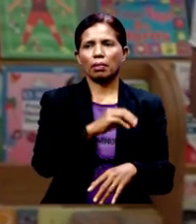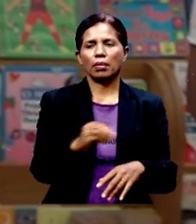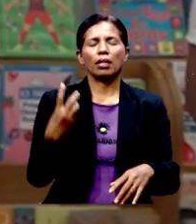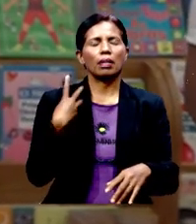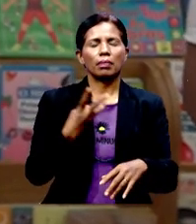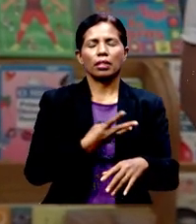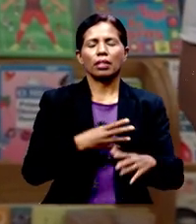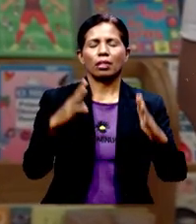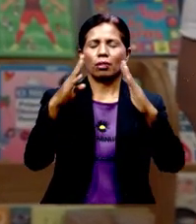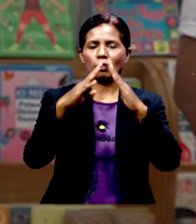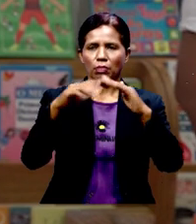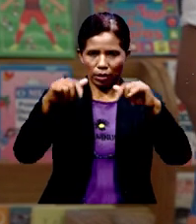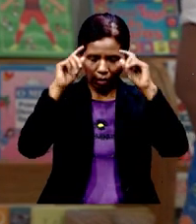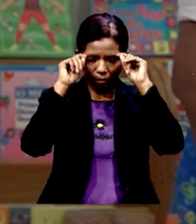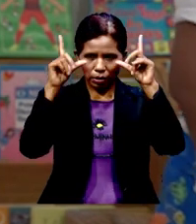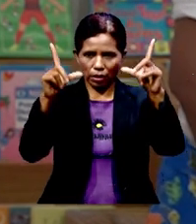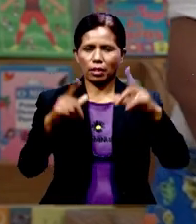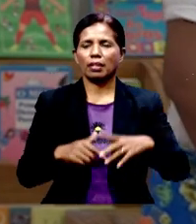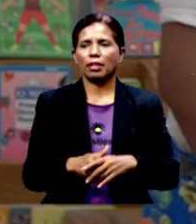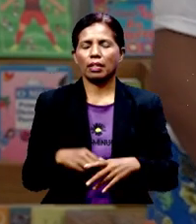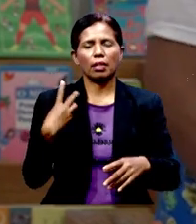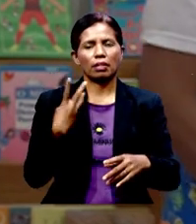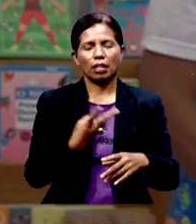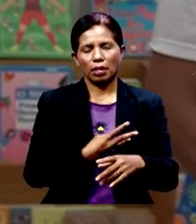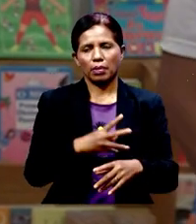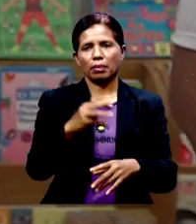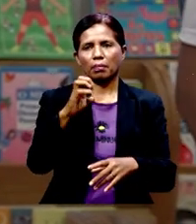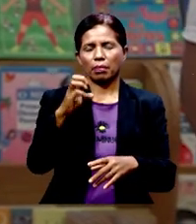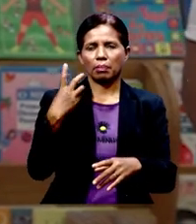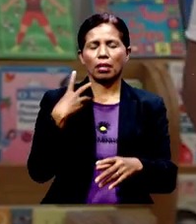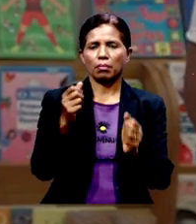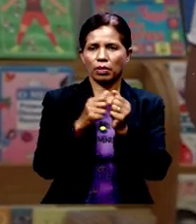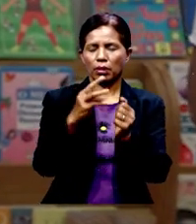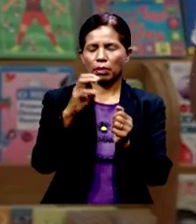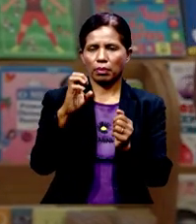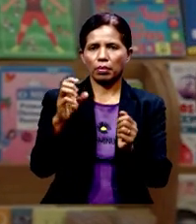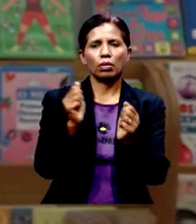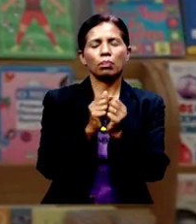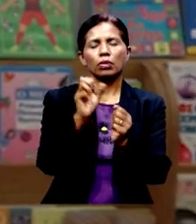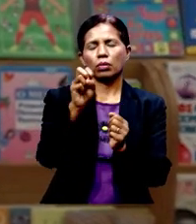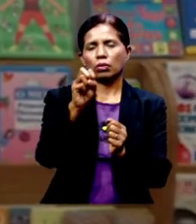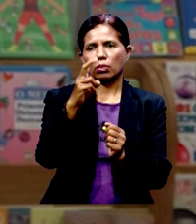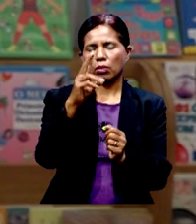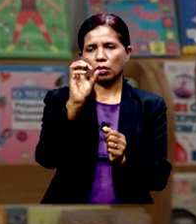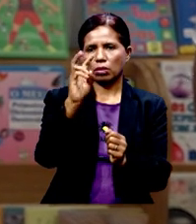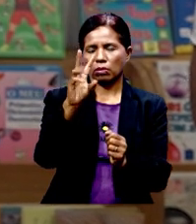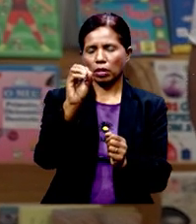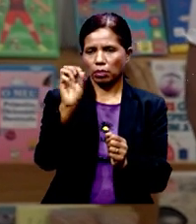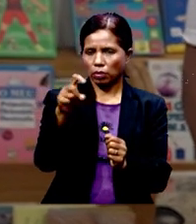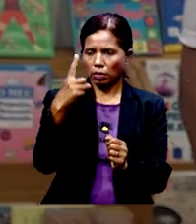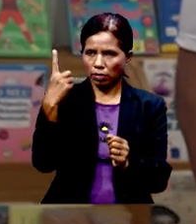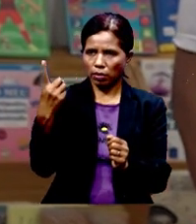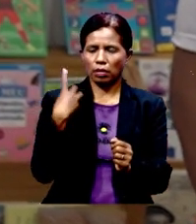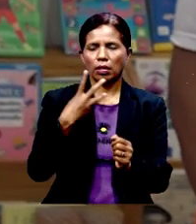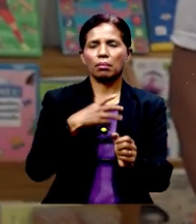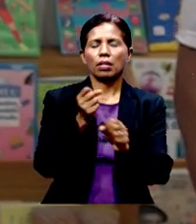em Timor-Leste, não é? Portanto, nós estamos em Memo desde 2011. Desenvolvemos a nossa missão, construímos